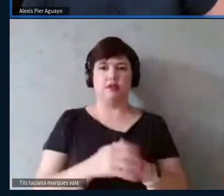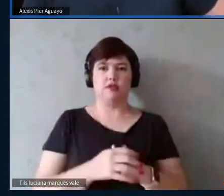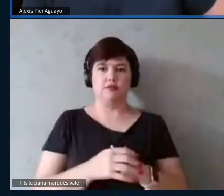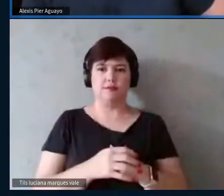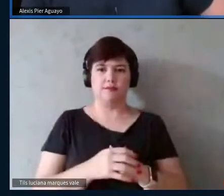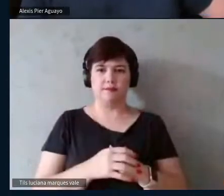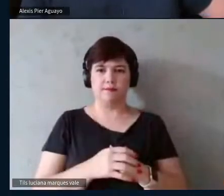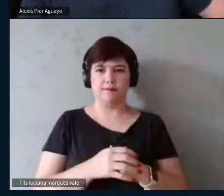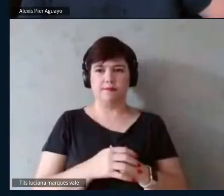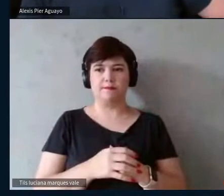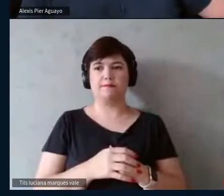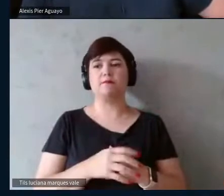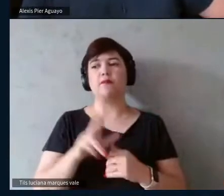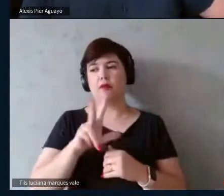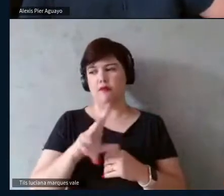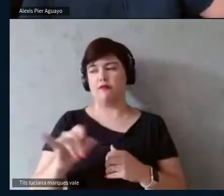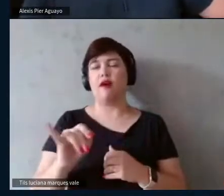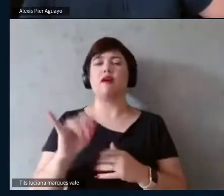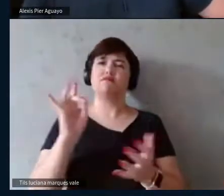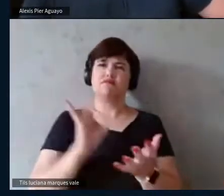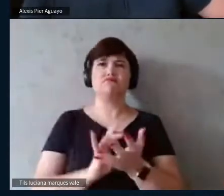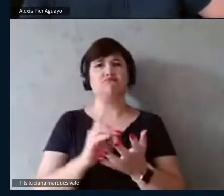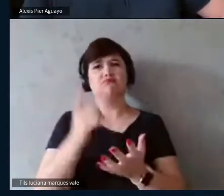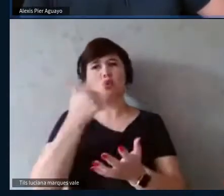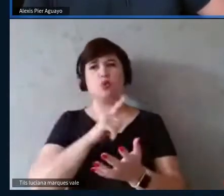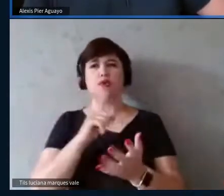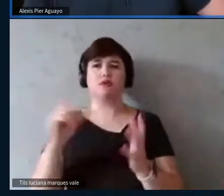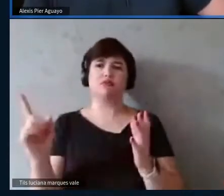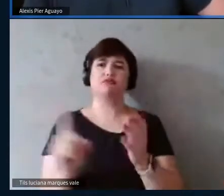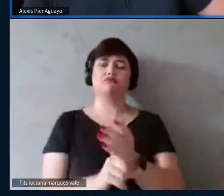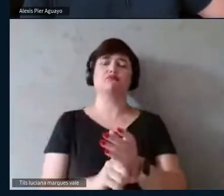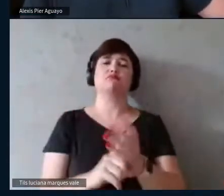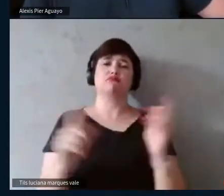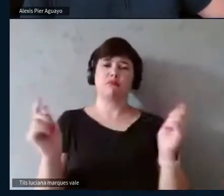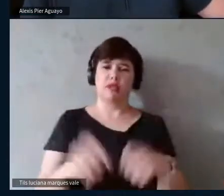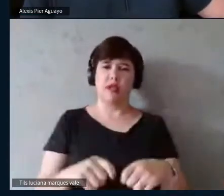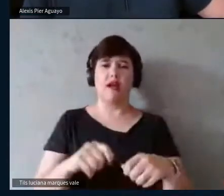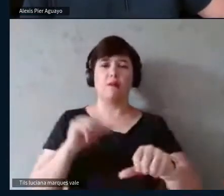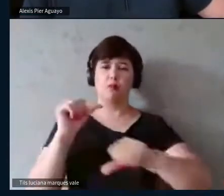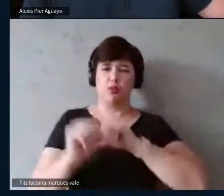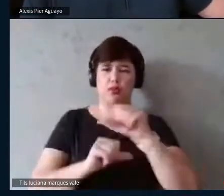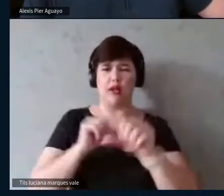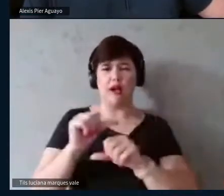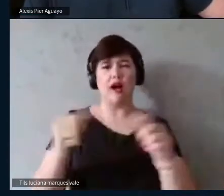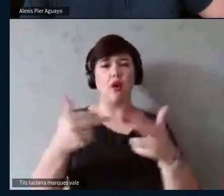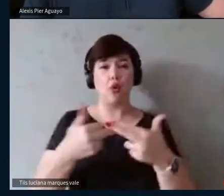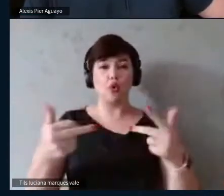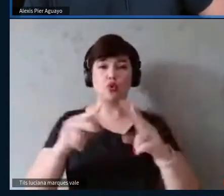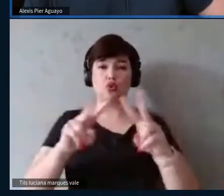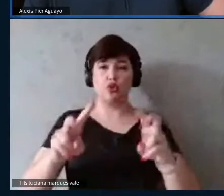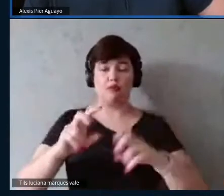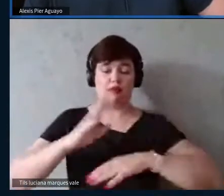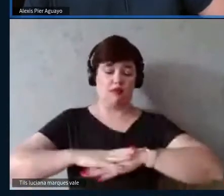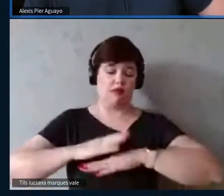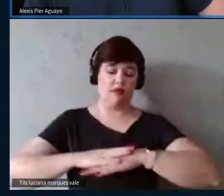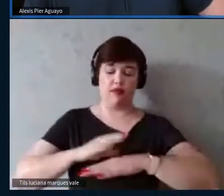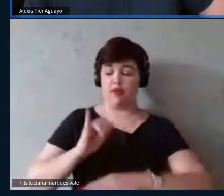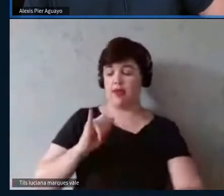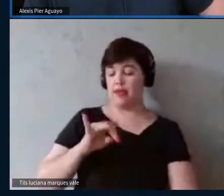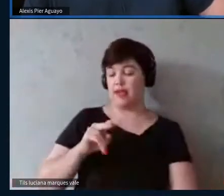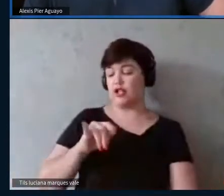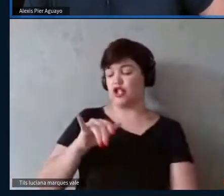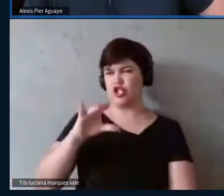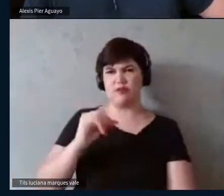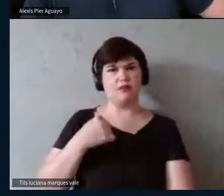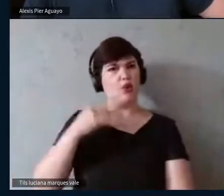que a gente facilmente incluir e alterar. A questão do inatismo, concordo